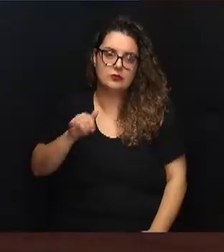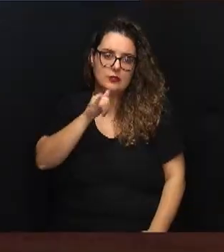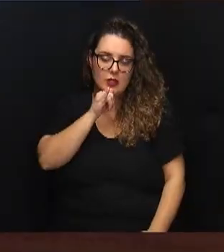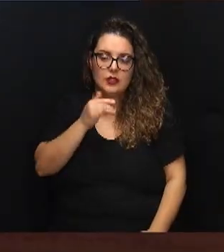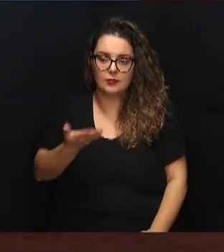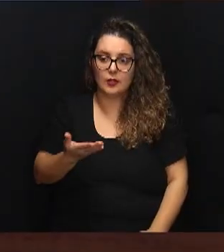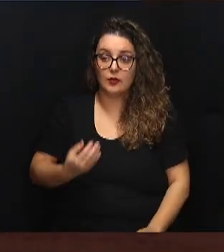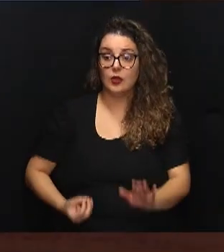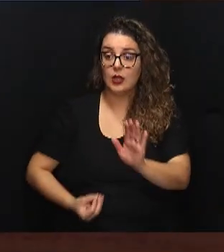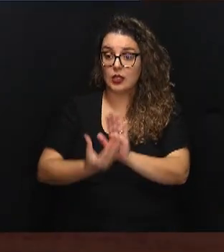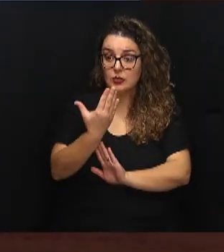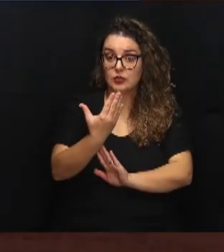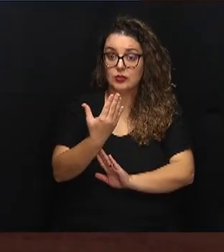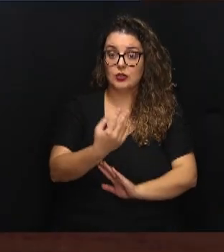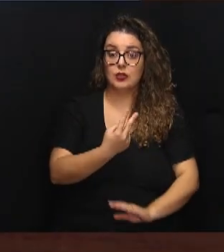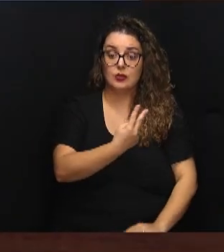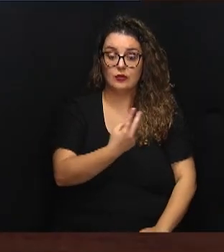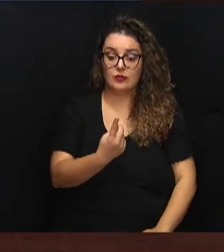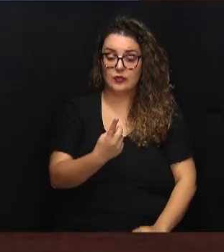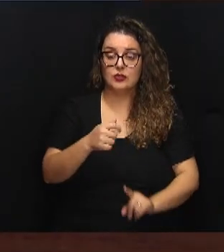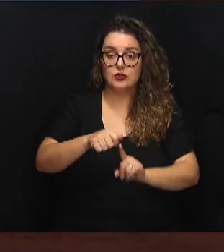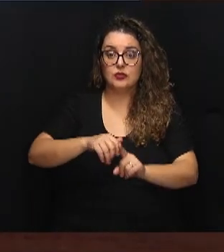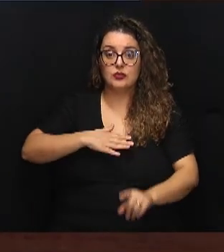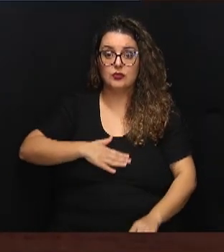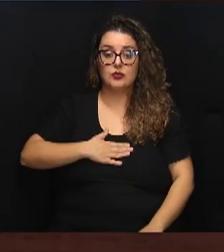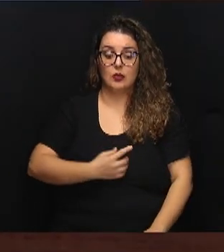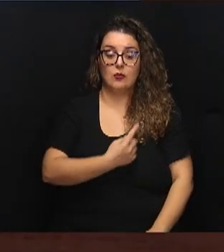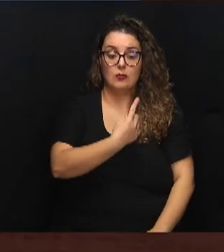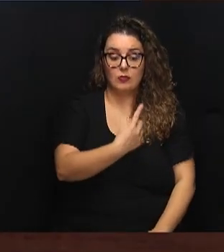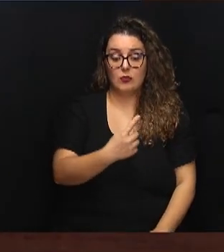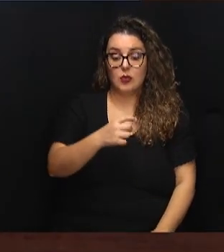foi fundado em 21 de agosto de